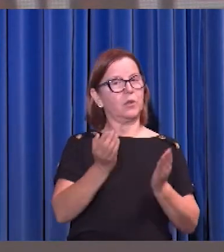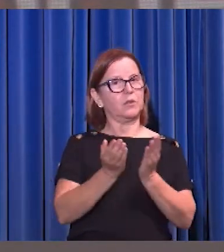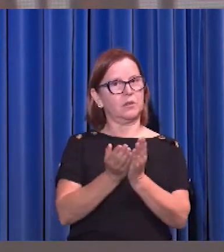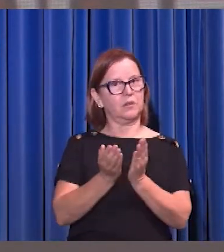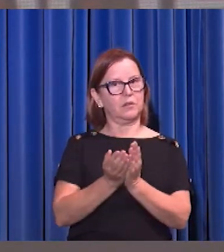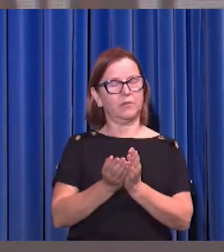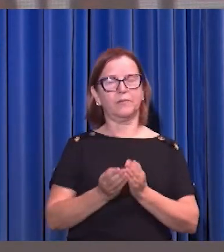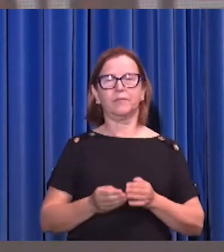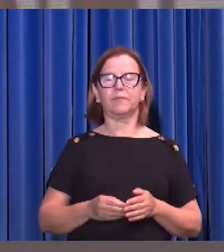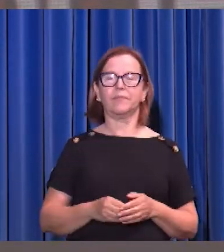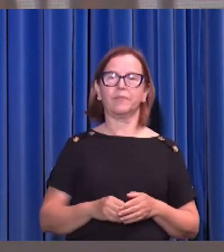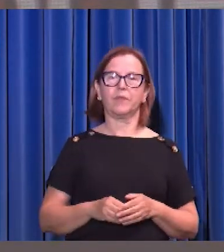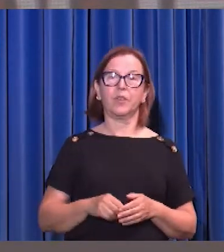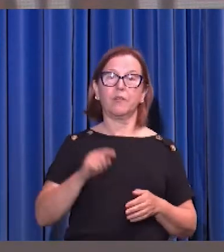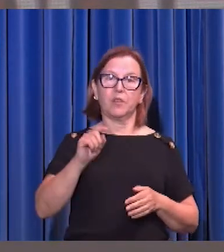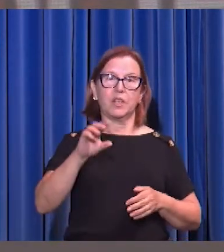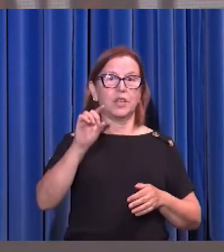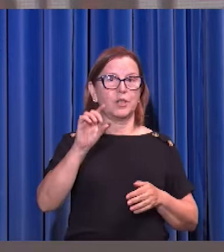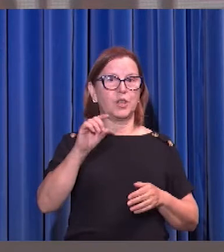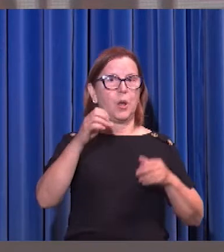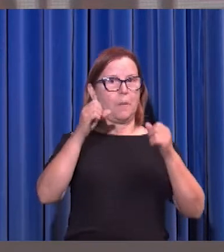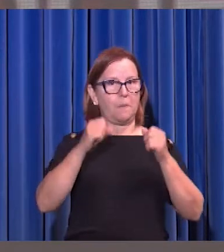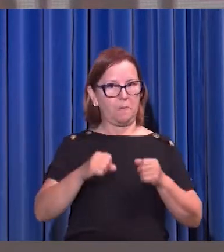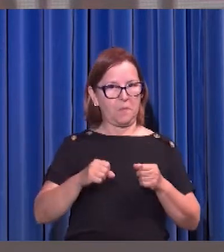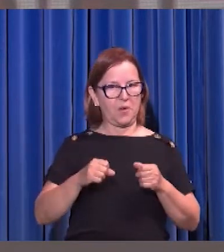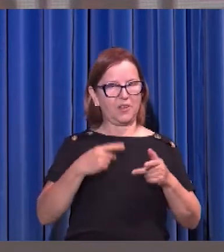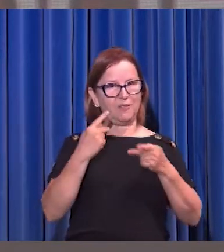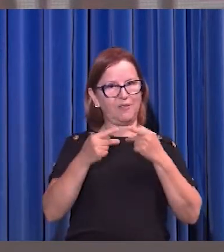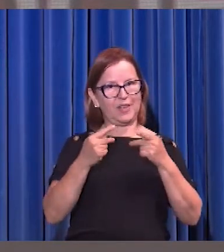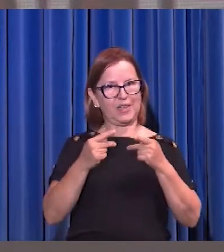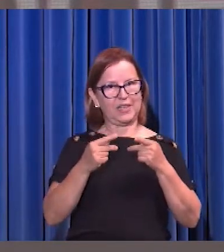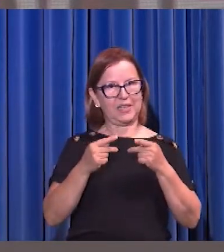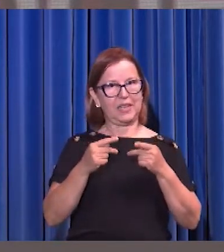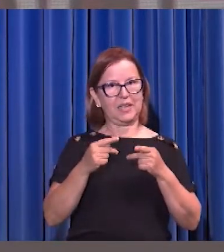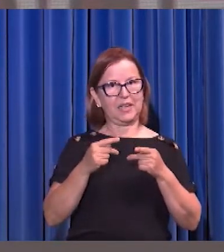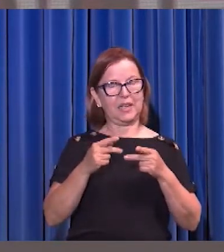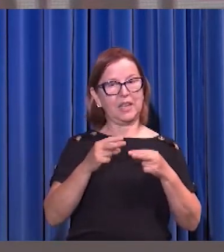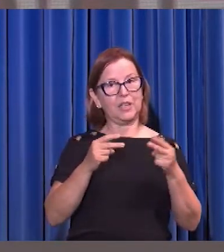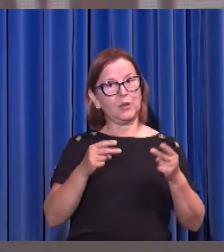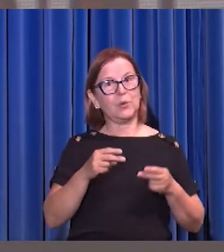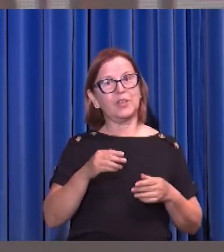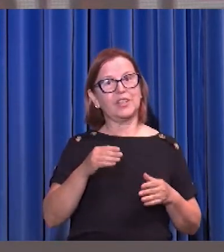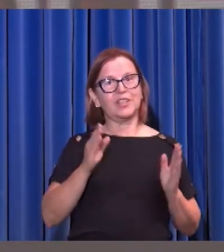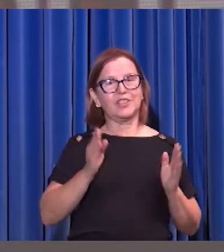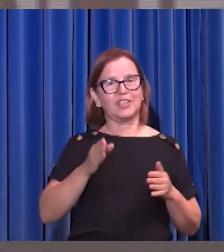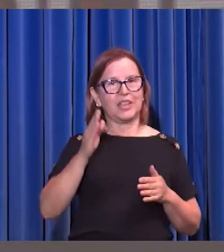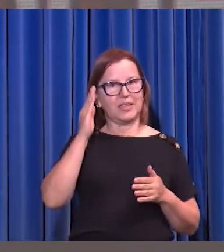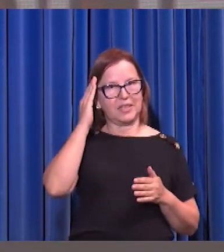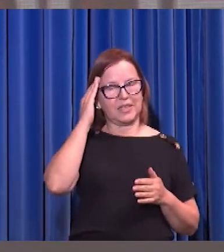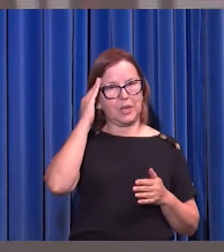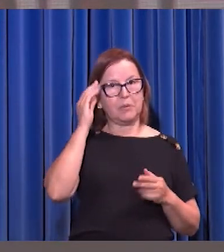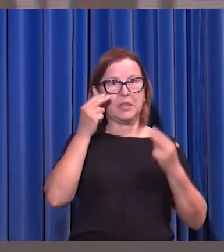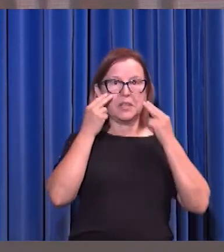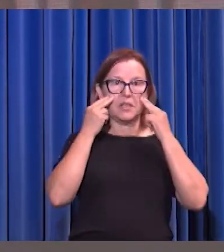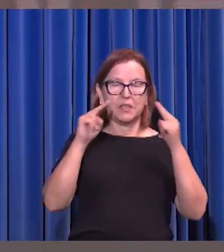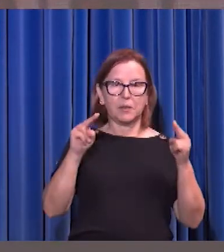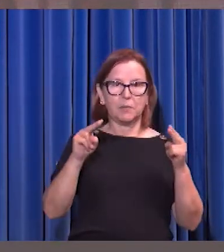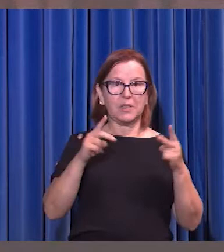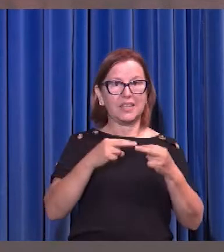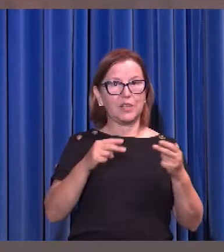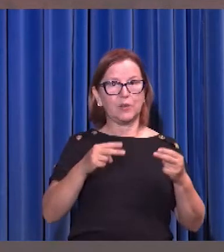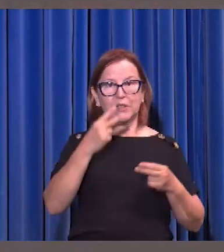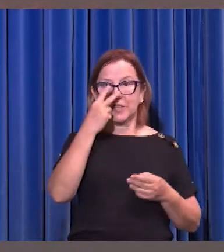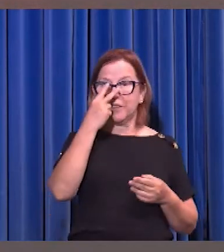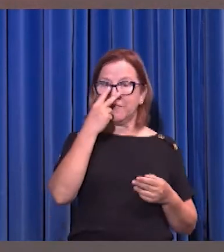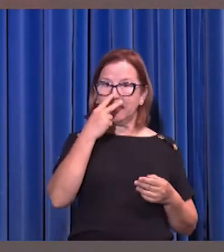Você somente pode dizer o que sabe e você somente pode testemunhar daquilo que viu, daquilo